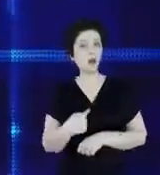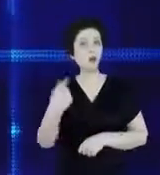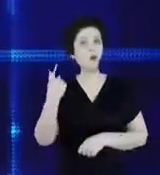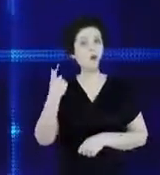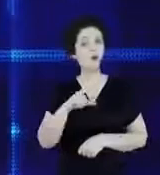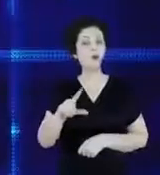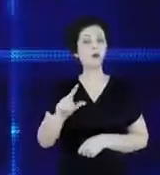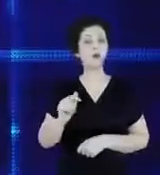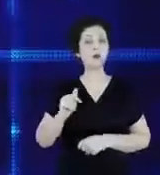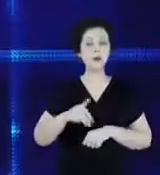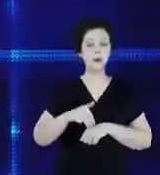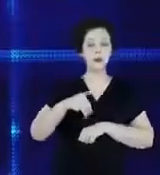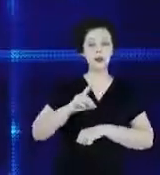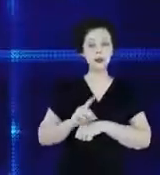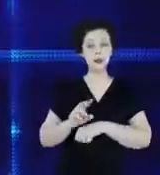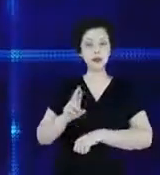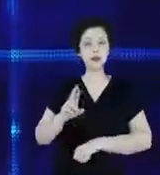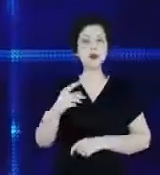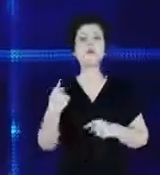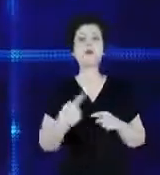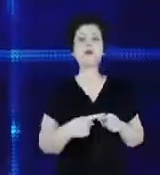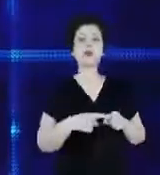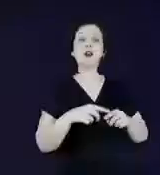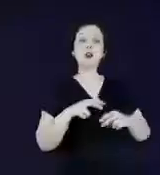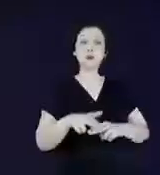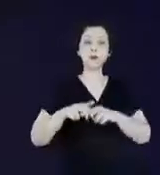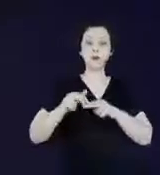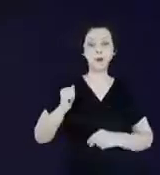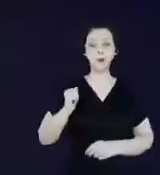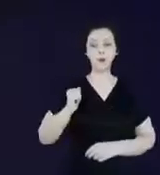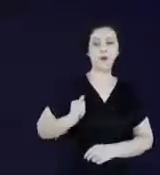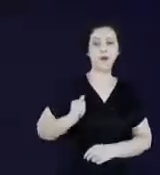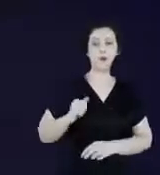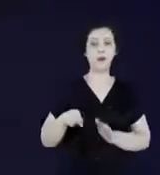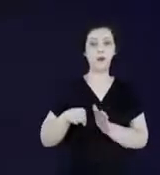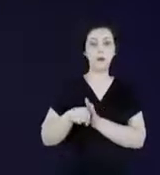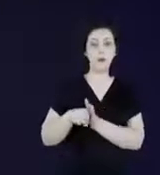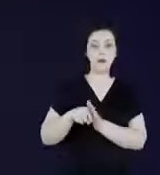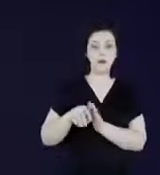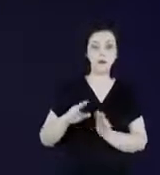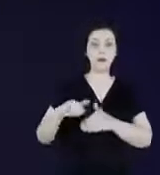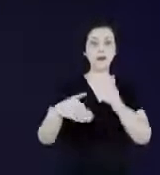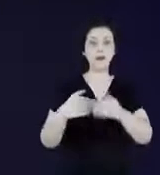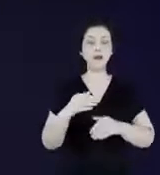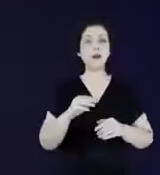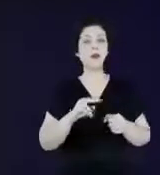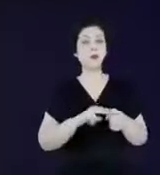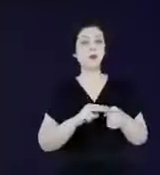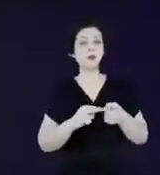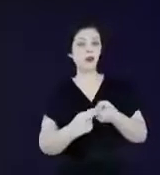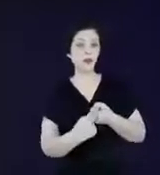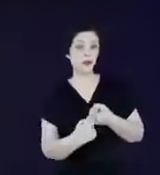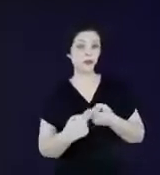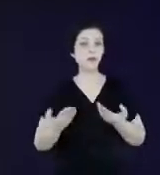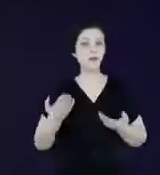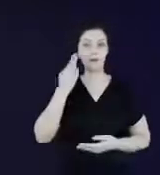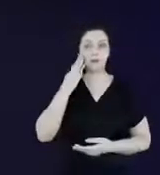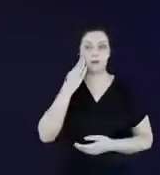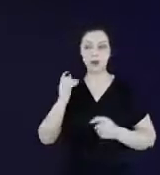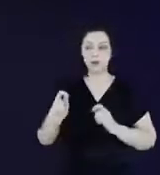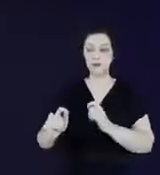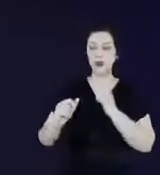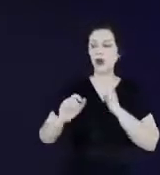o meu mestrado e o meu doutorado por causa de uma bolsa de pesquisa e desenvolvimento pela Unicamp. Então, eu sei do